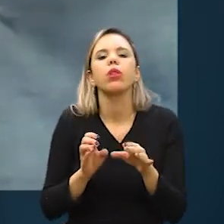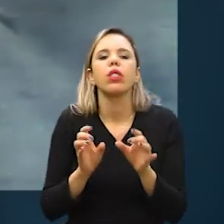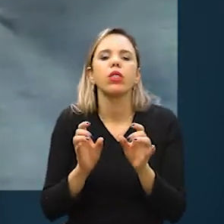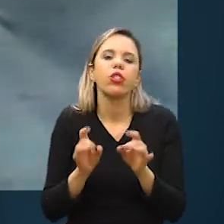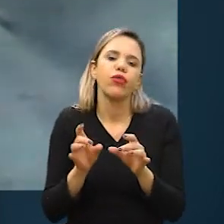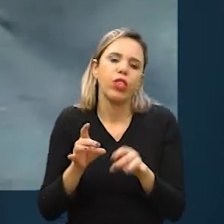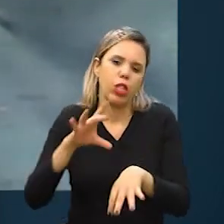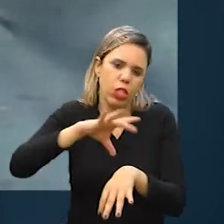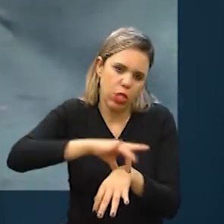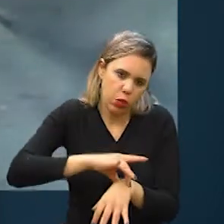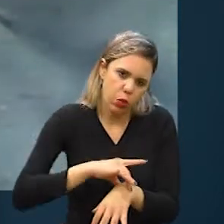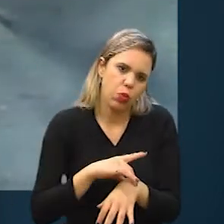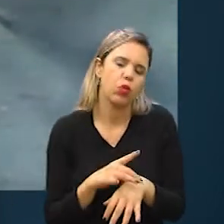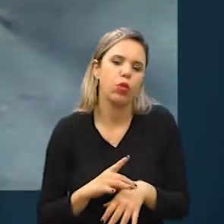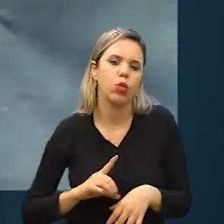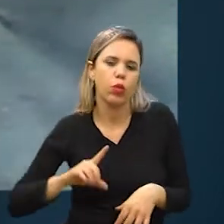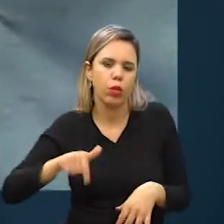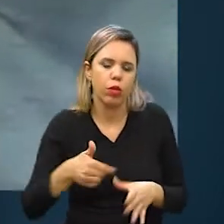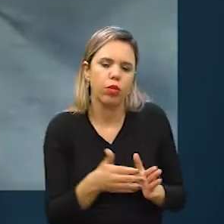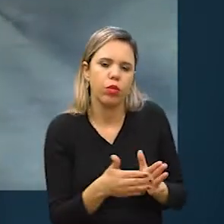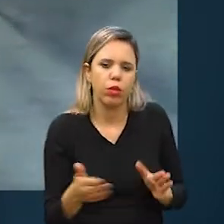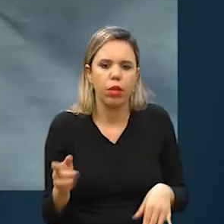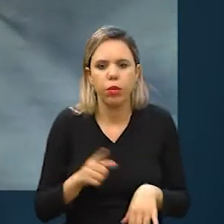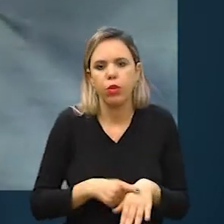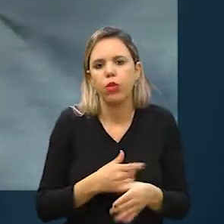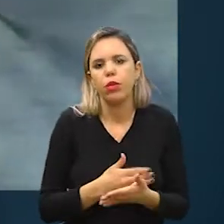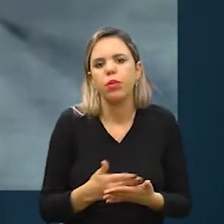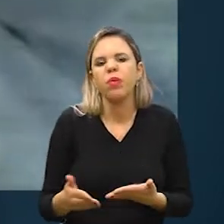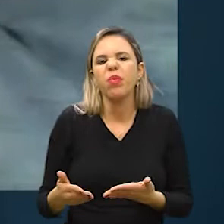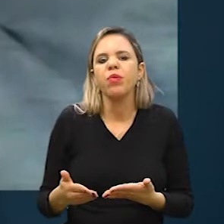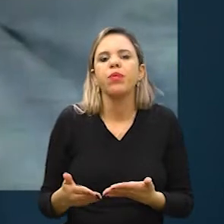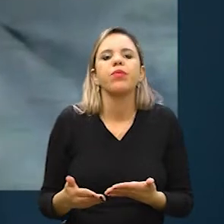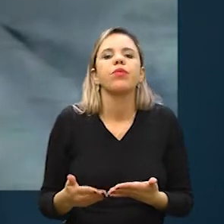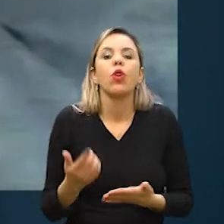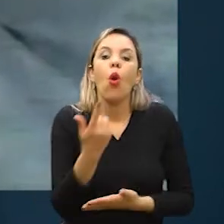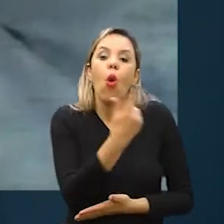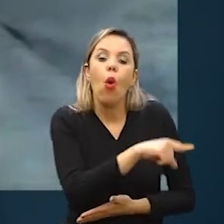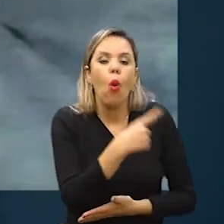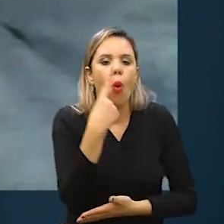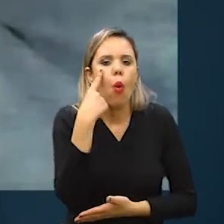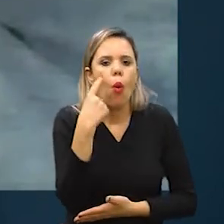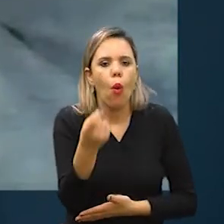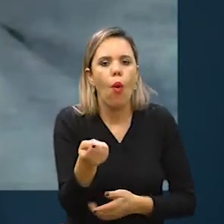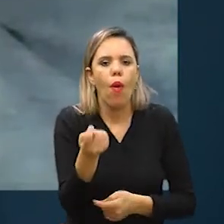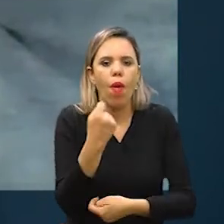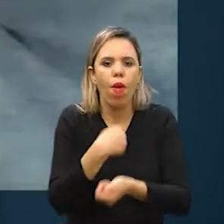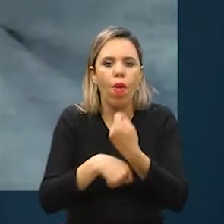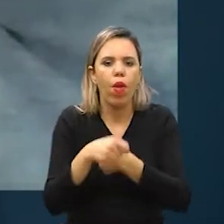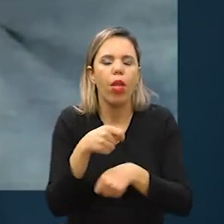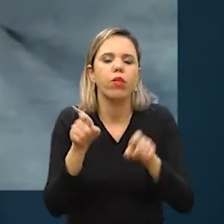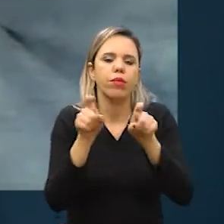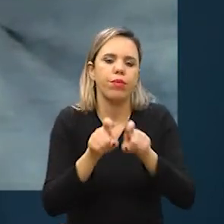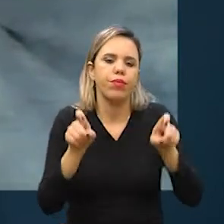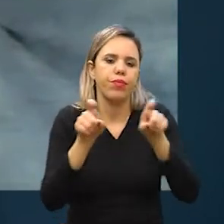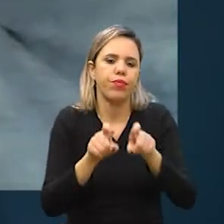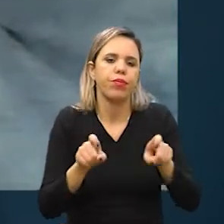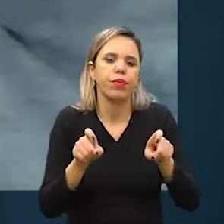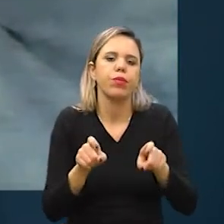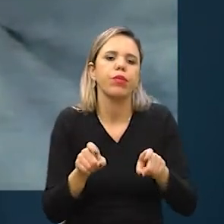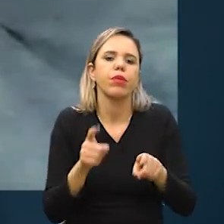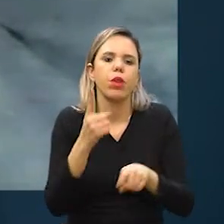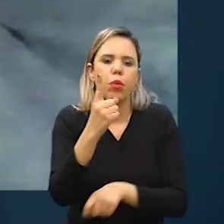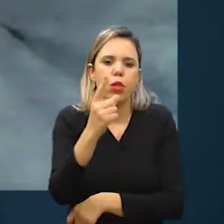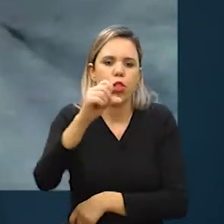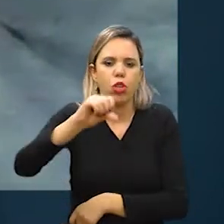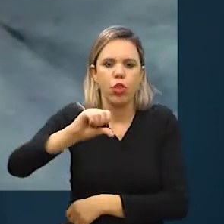seguros. Depois de algum tempo, eu comecei a vislumbrar um outro mercado, que foi o mercado de informática.